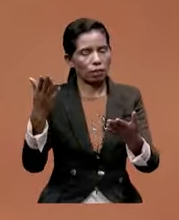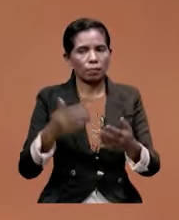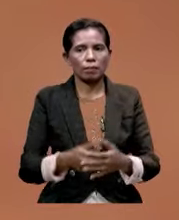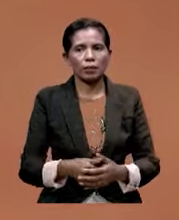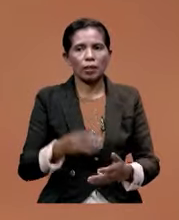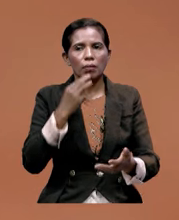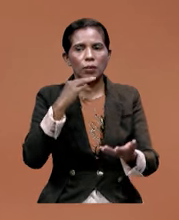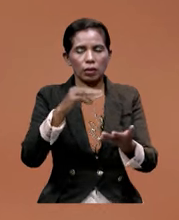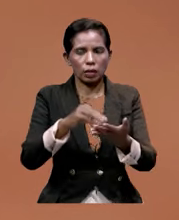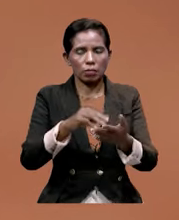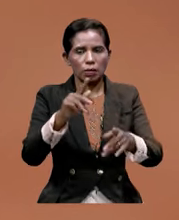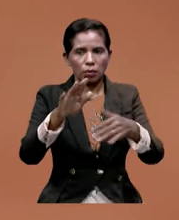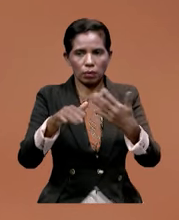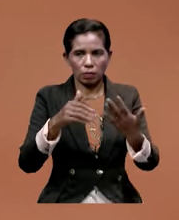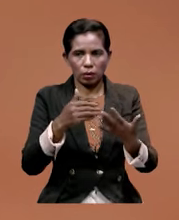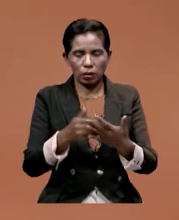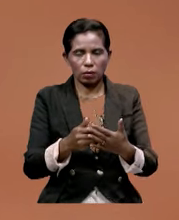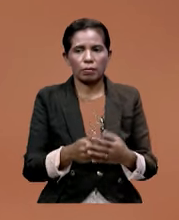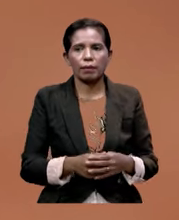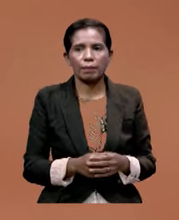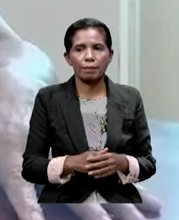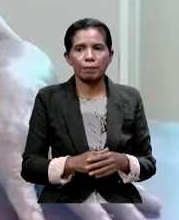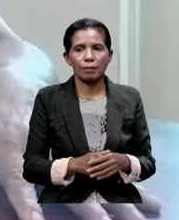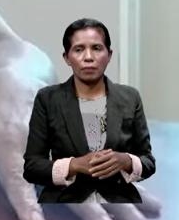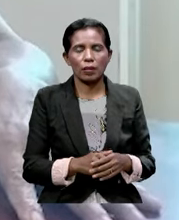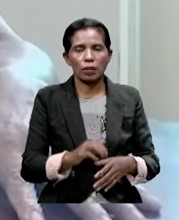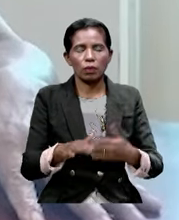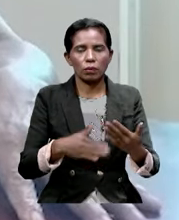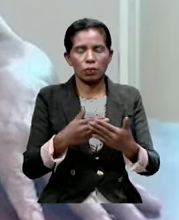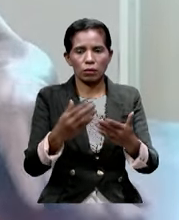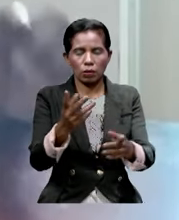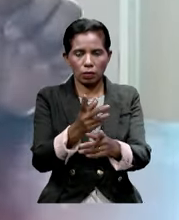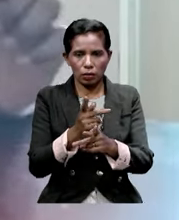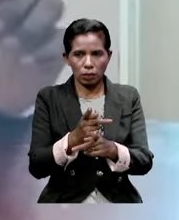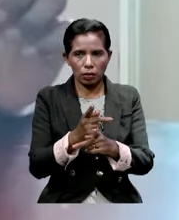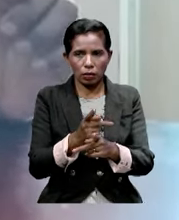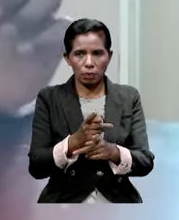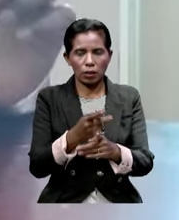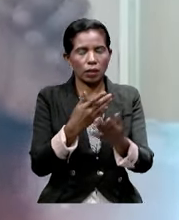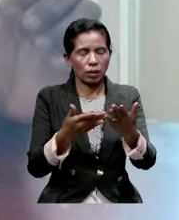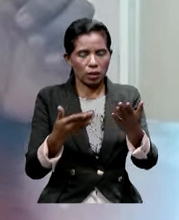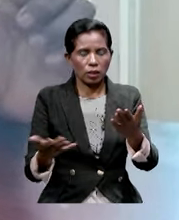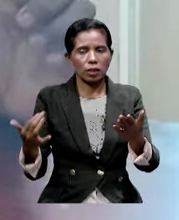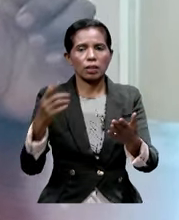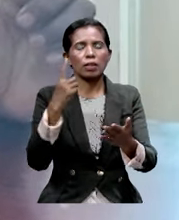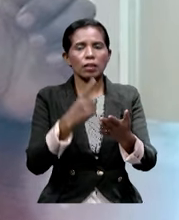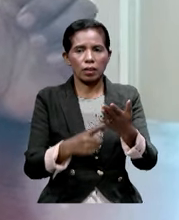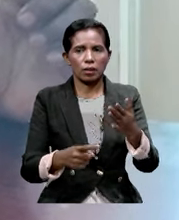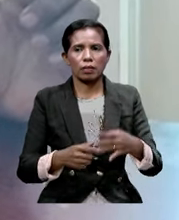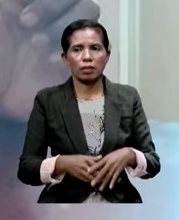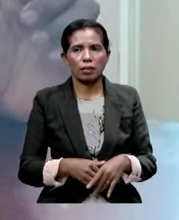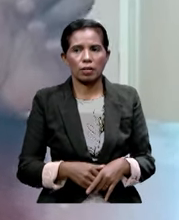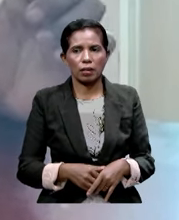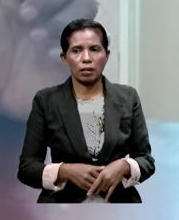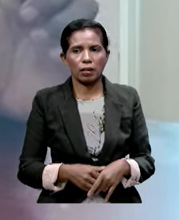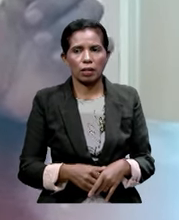ba komunidade makne hutu cuidado ba material explosivo saida dit